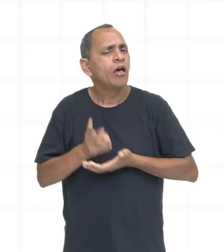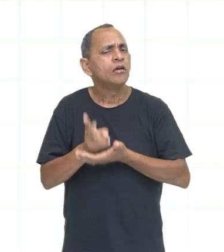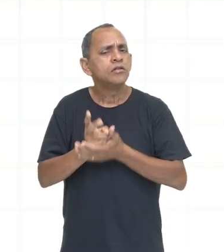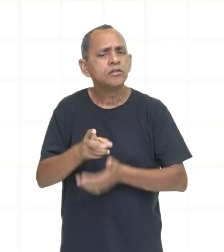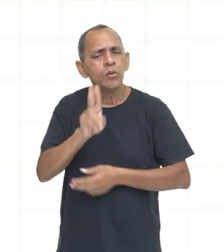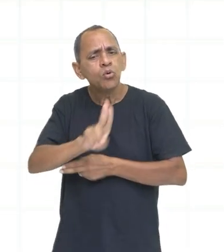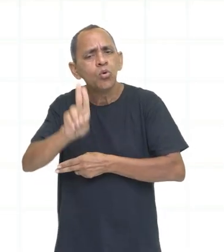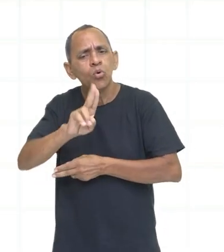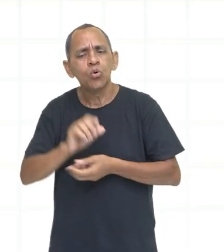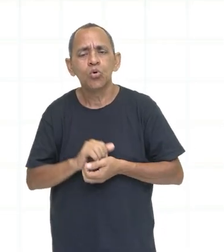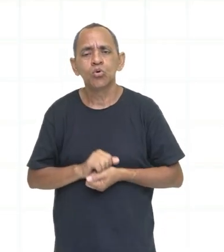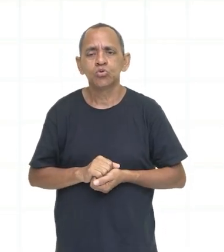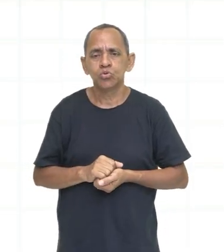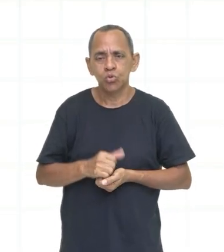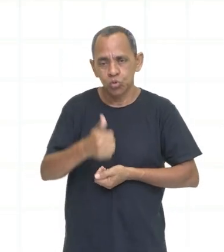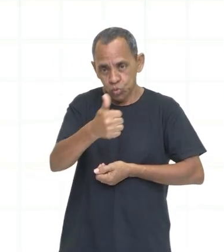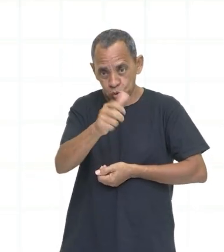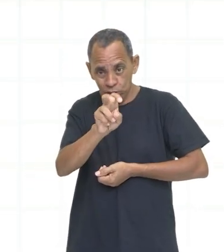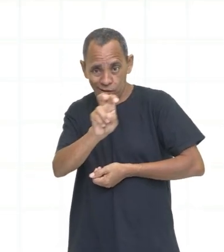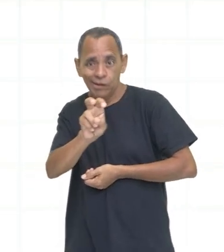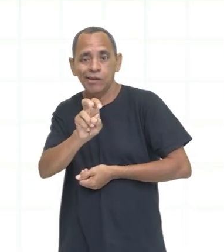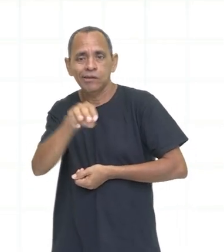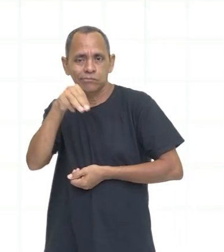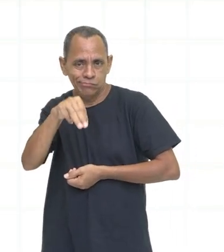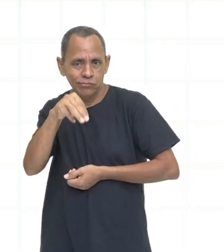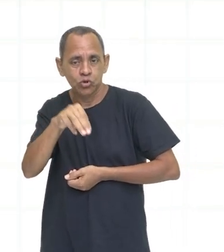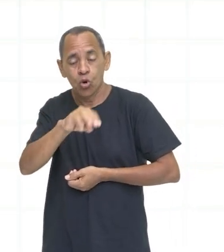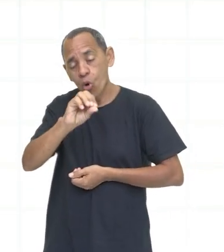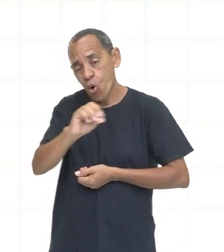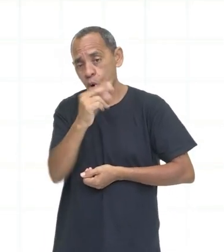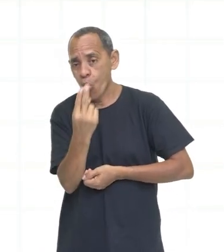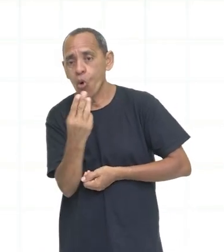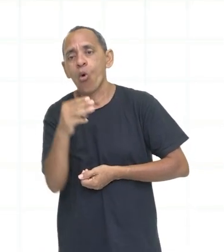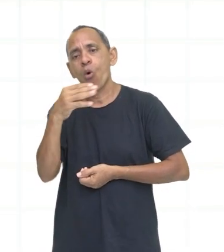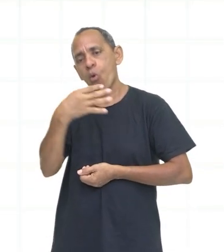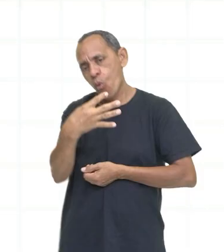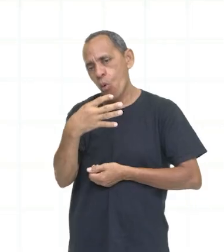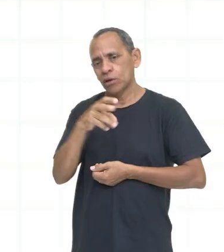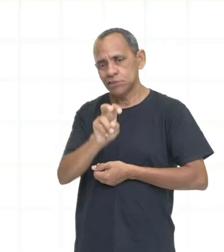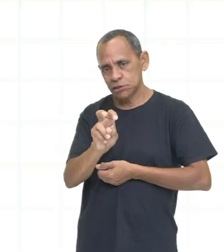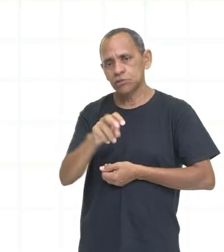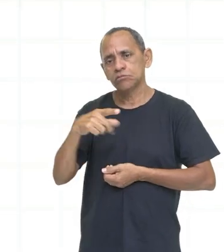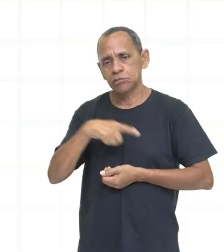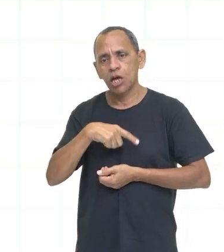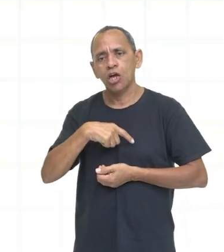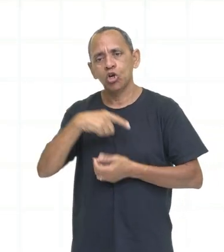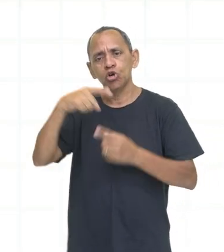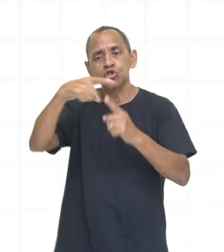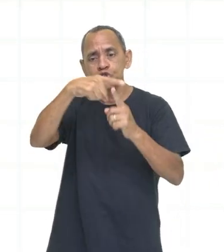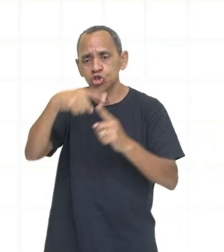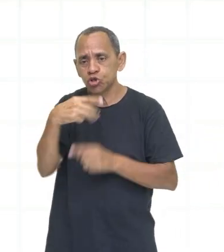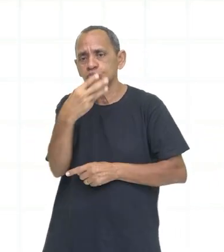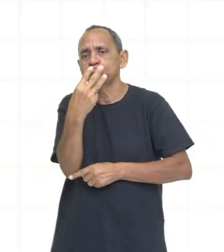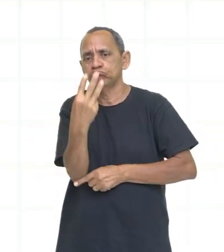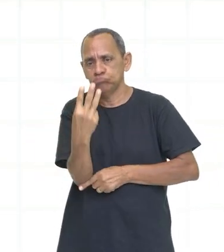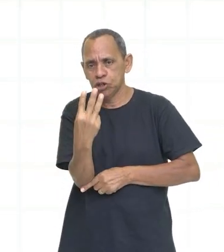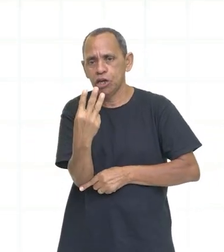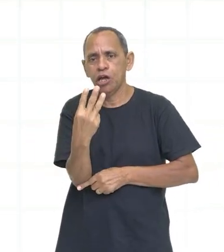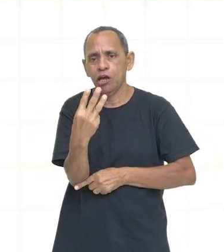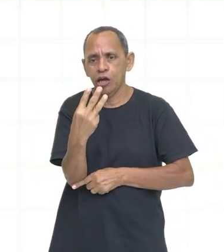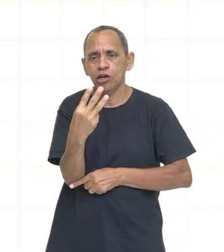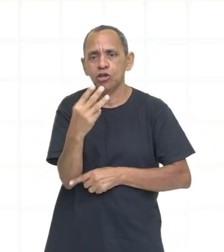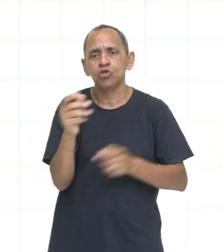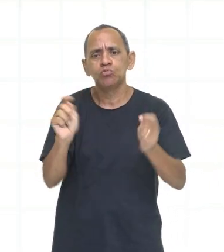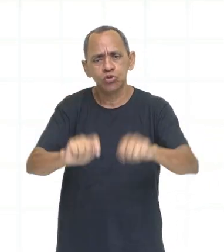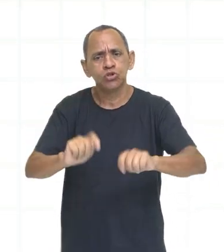né? Quando for 5:45, eu tenho 3 formas possíveis. E aqui eu estou dando um exemplo que pode ser utilizado em todas as